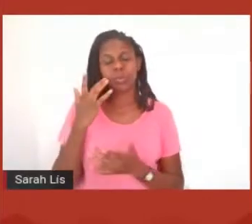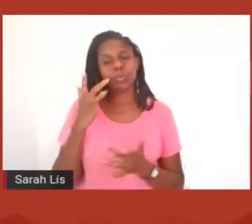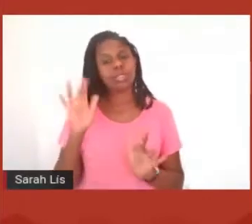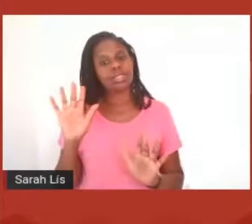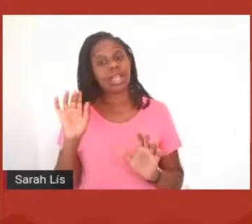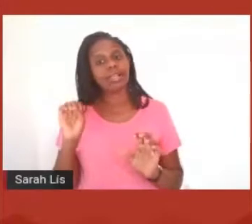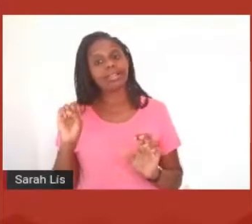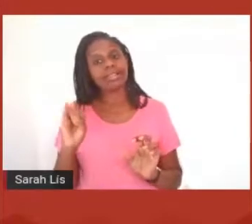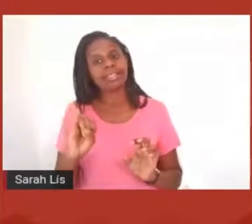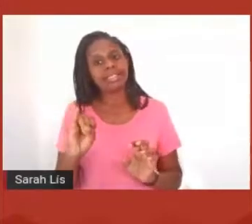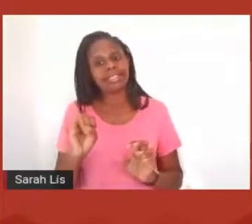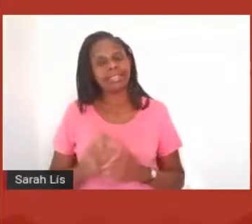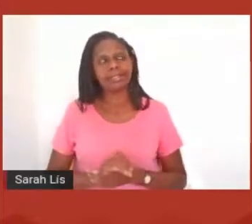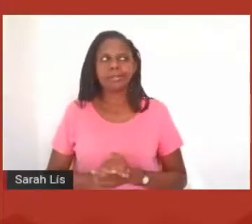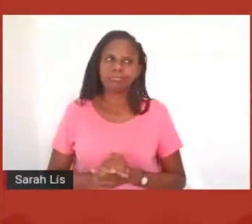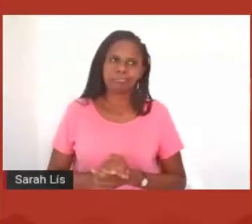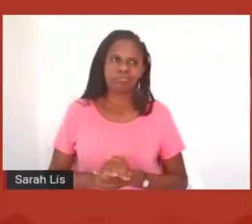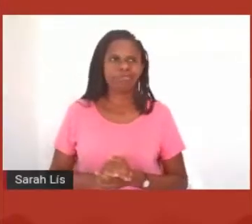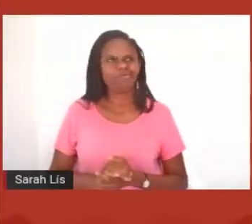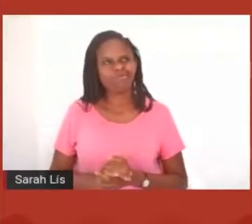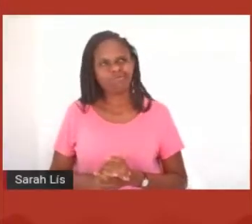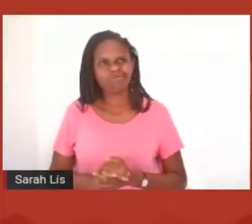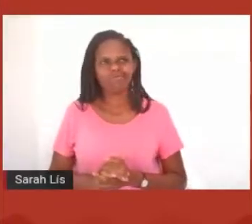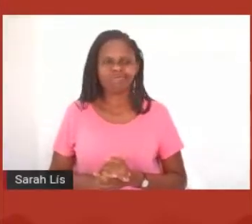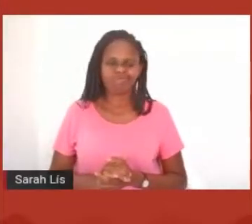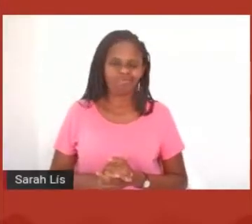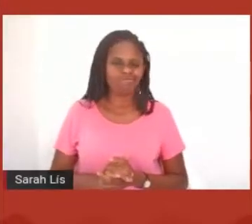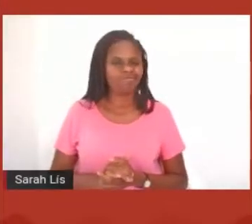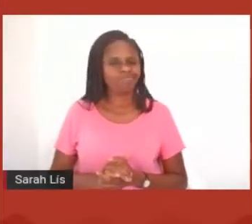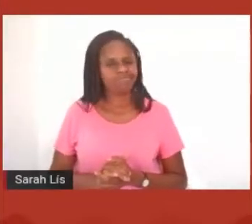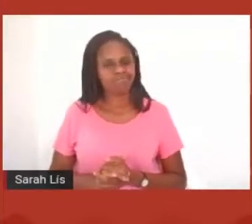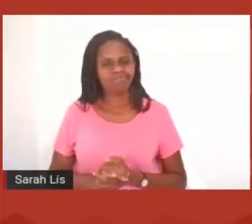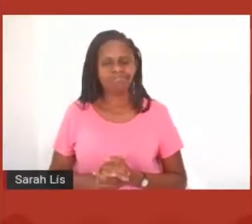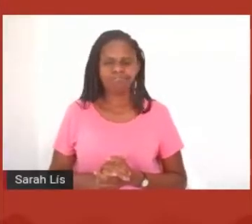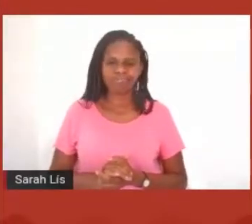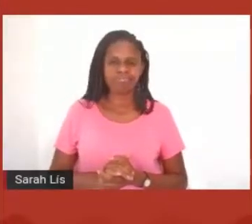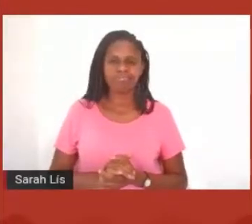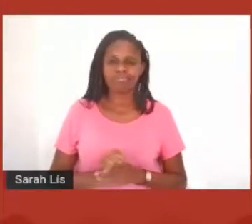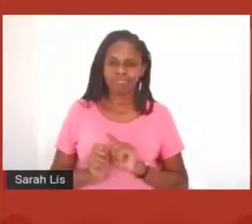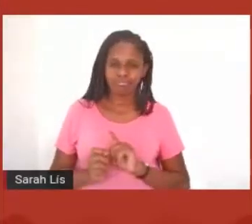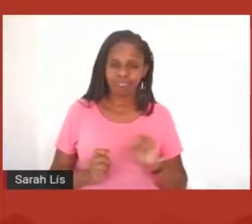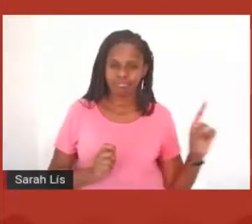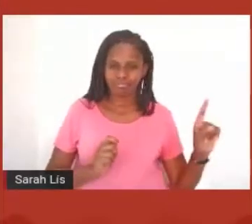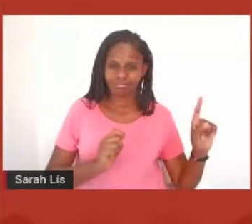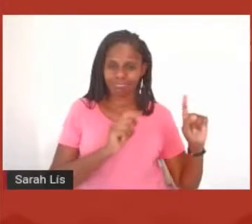naquele, no Jamboard, tentar preencher